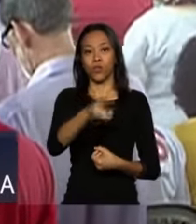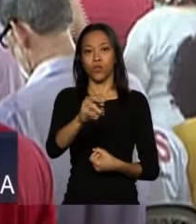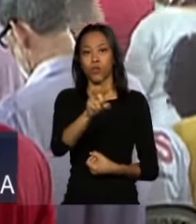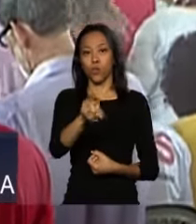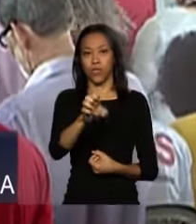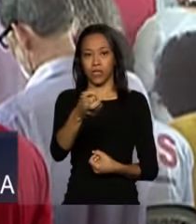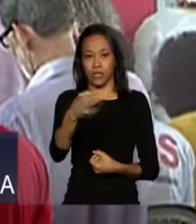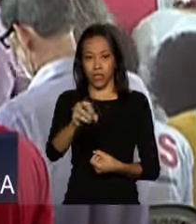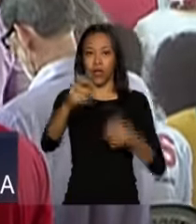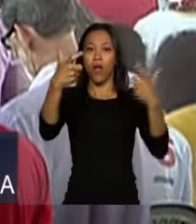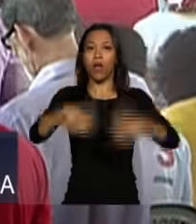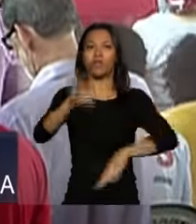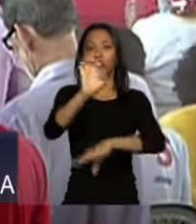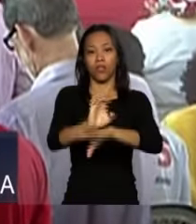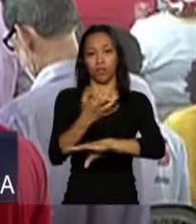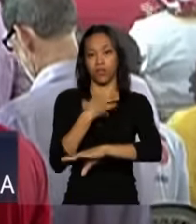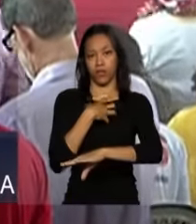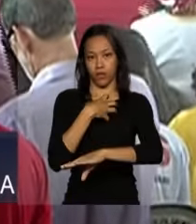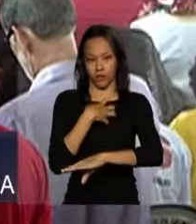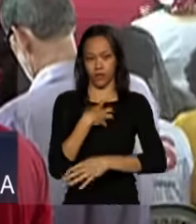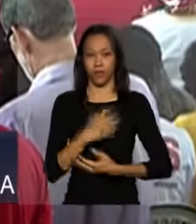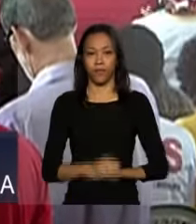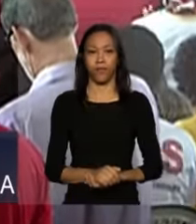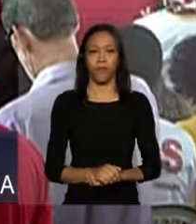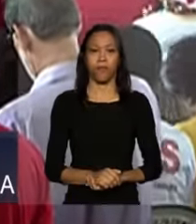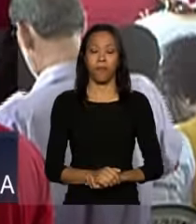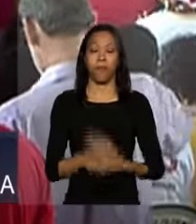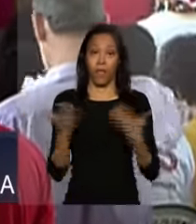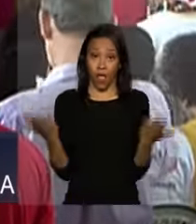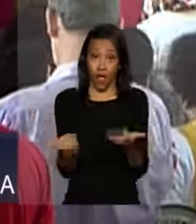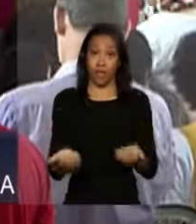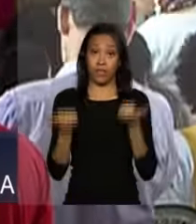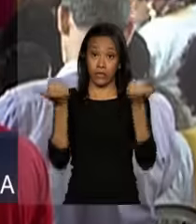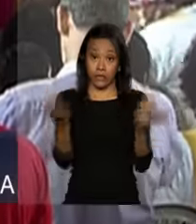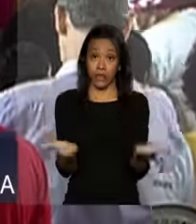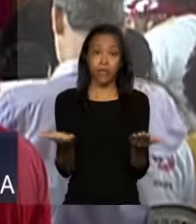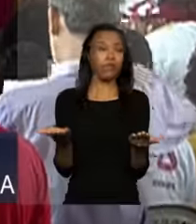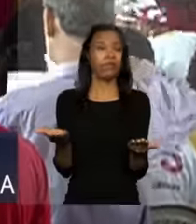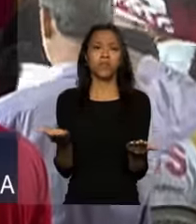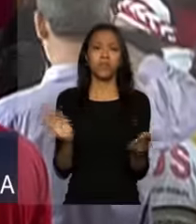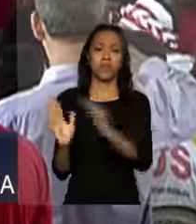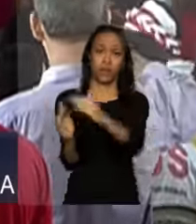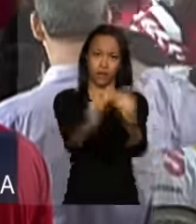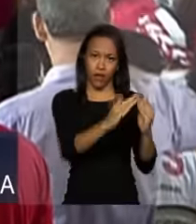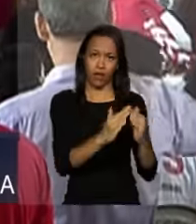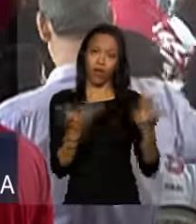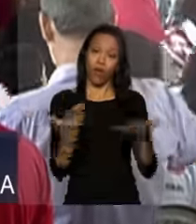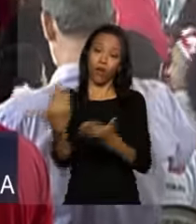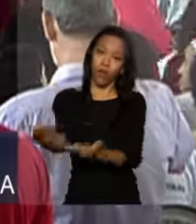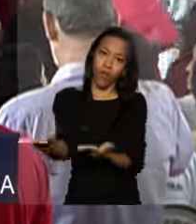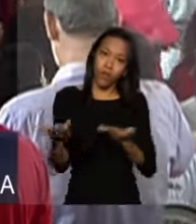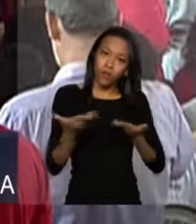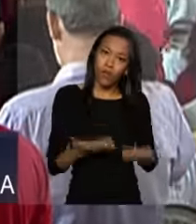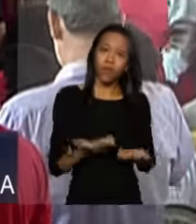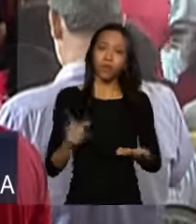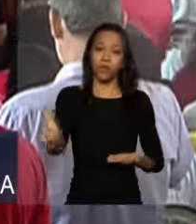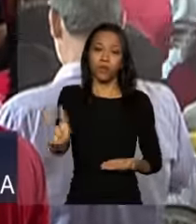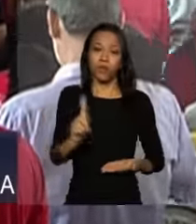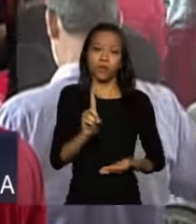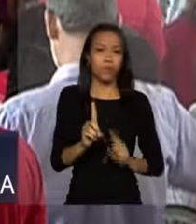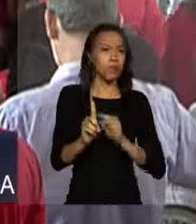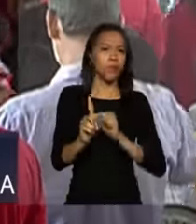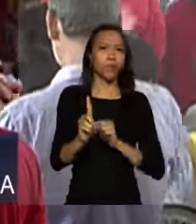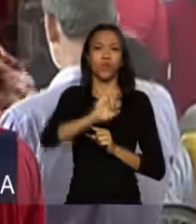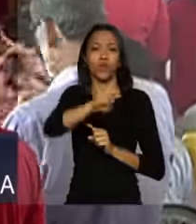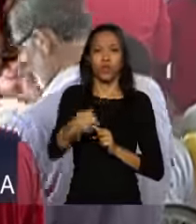do residencial Juazeiro do programa Minha Casa Minha Vida, convidamos a subir ao palco o